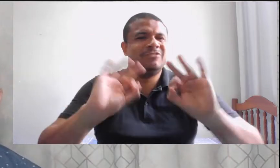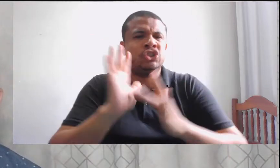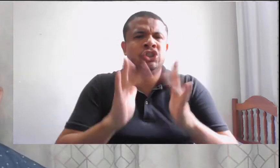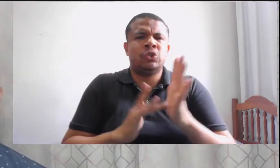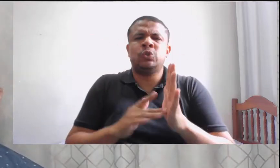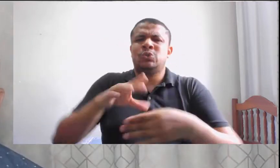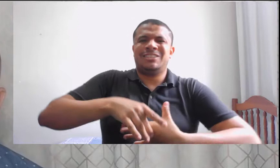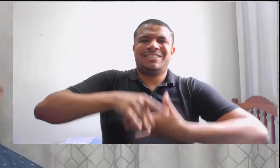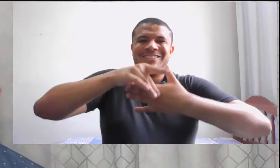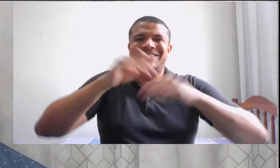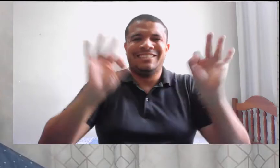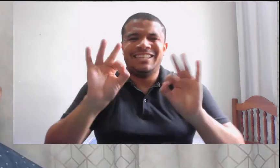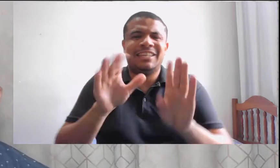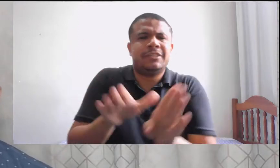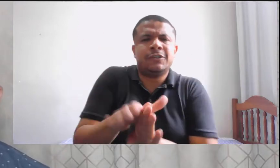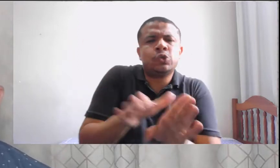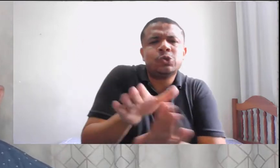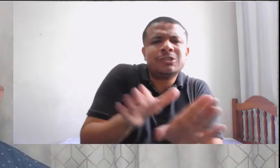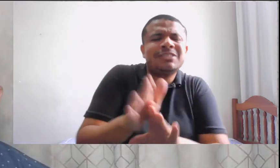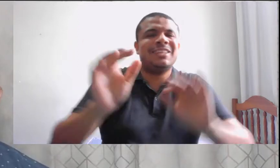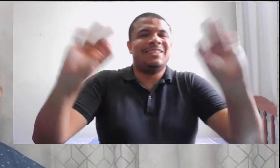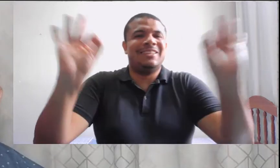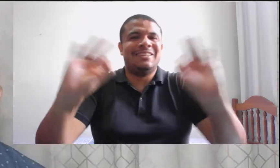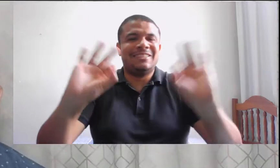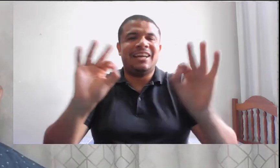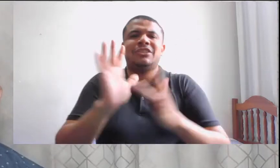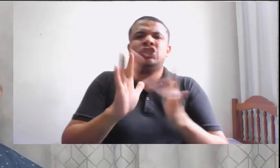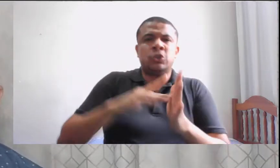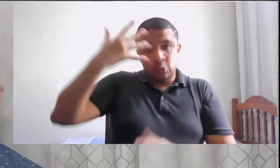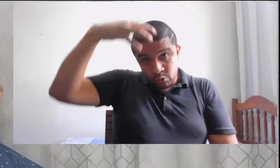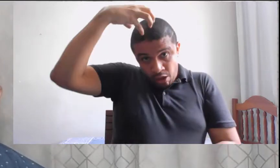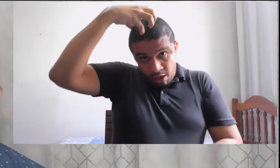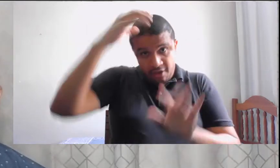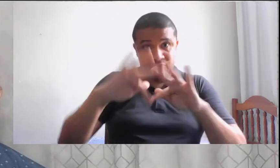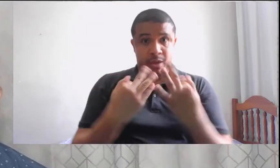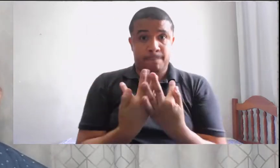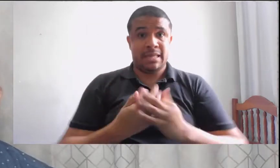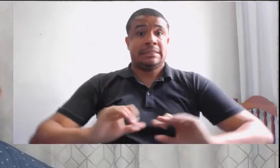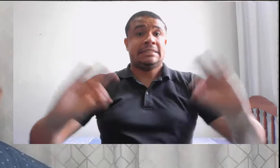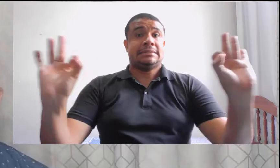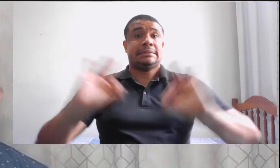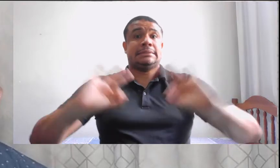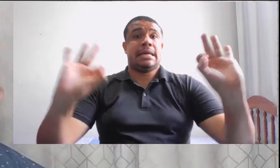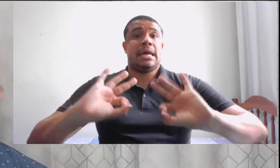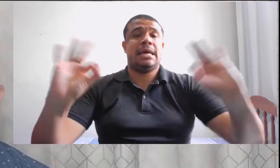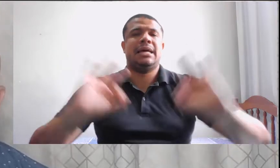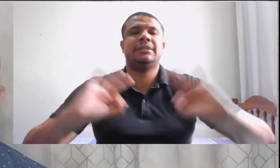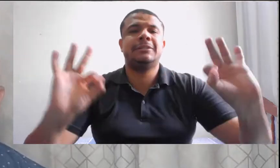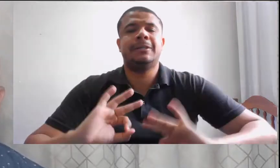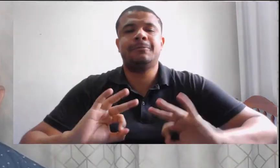tem o domínio do lar. Quando Jesus não é o rei do lar. Quando Jesus não tem o seu